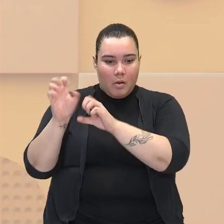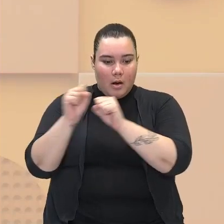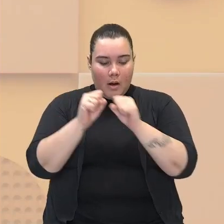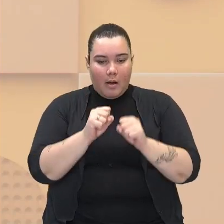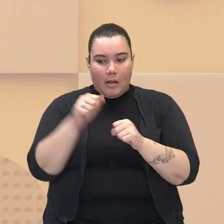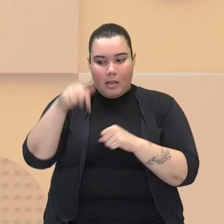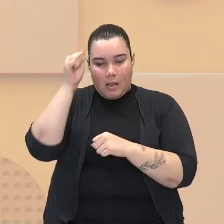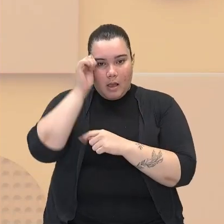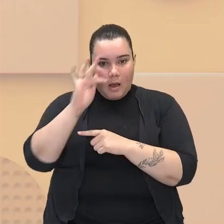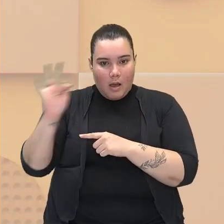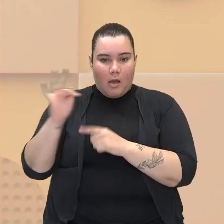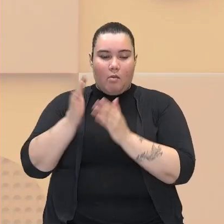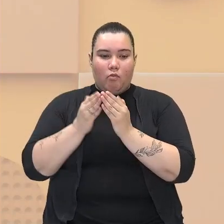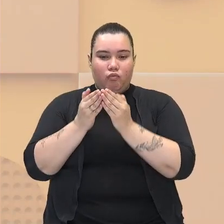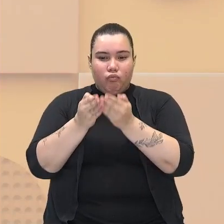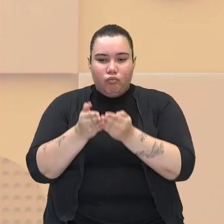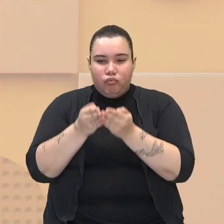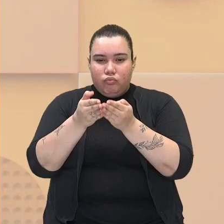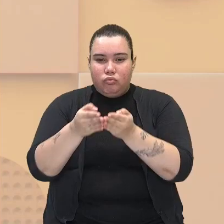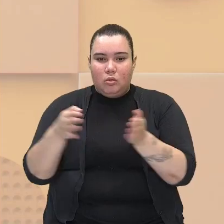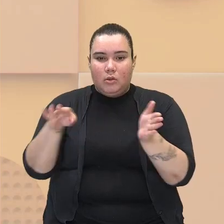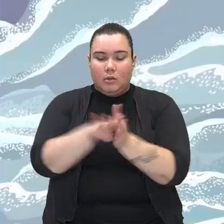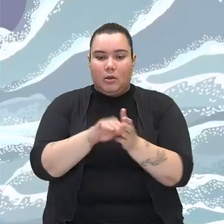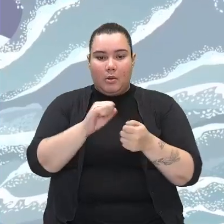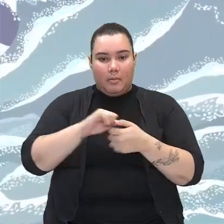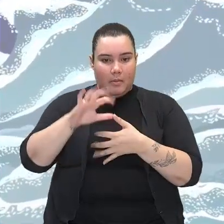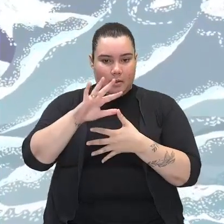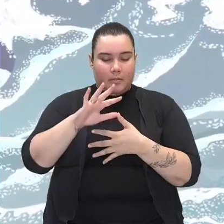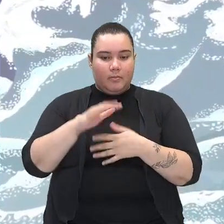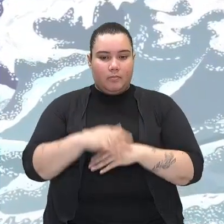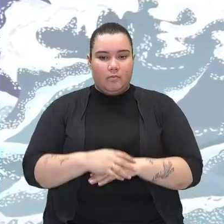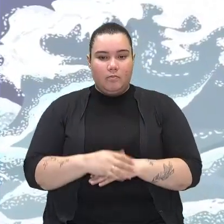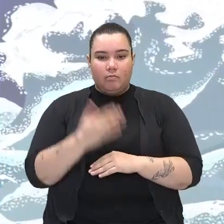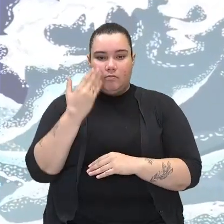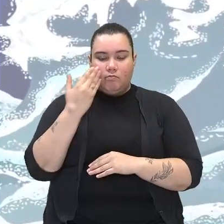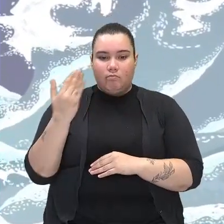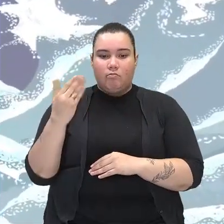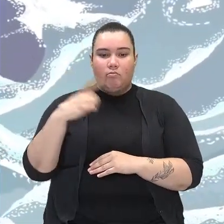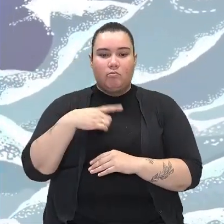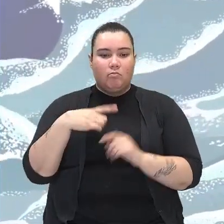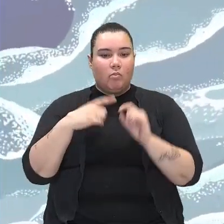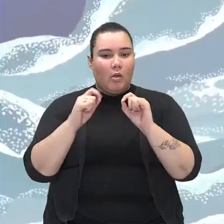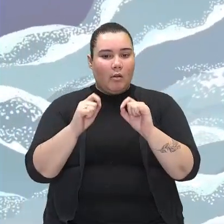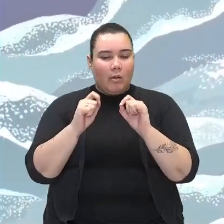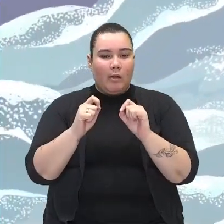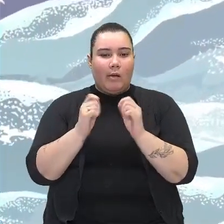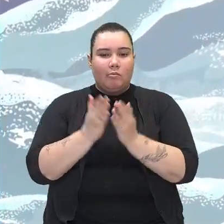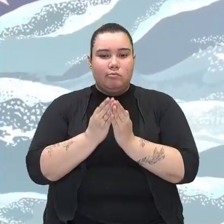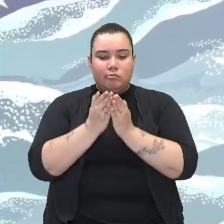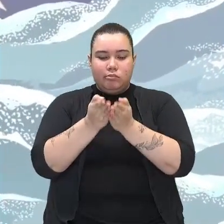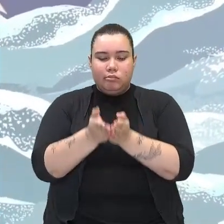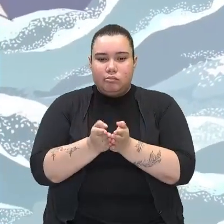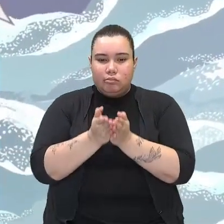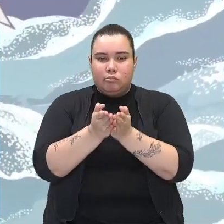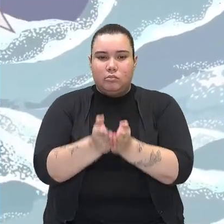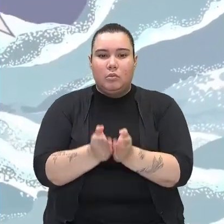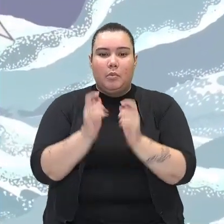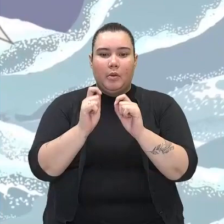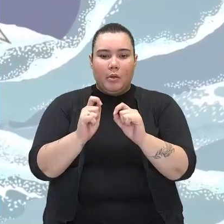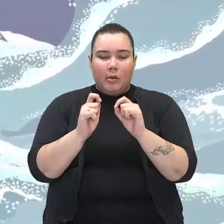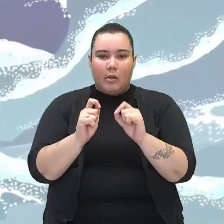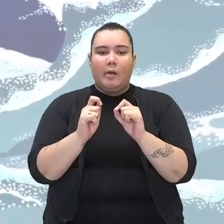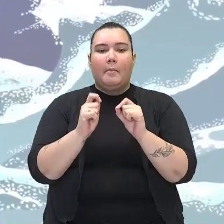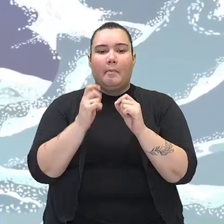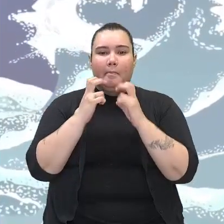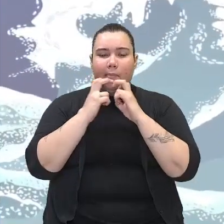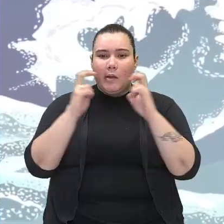África, atravessando o Atlântico até a América. Senhor Deus dos desgraçados, dizei-me vós, Senhor